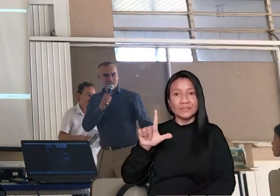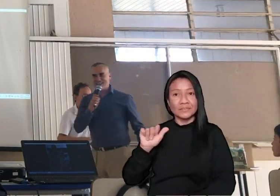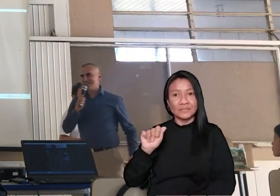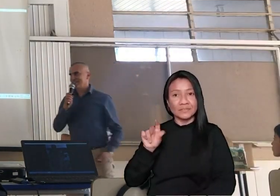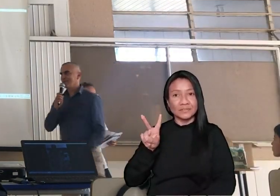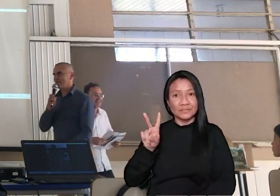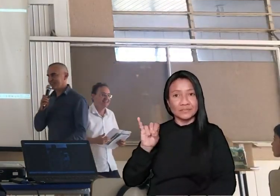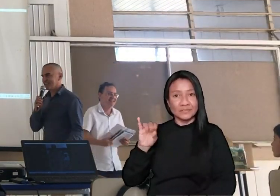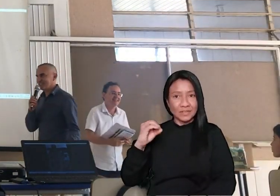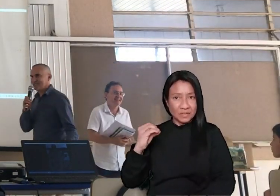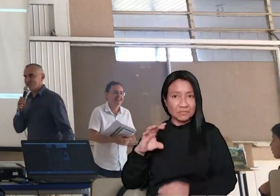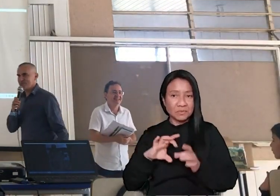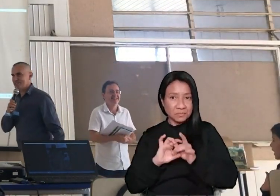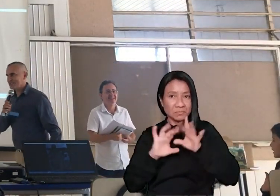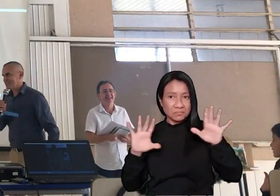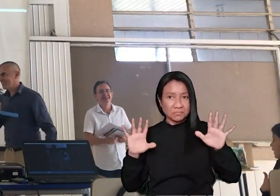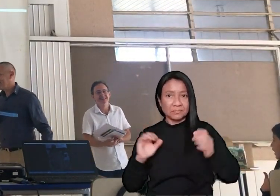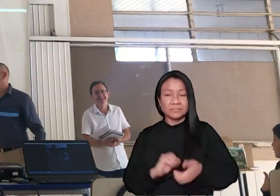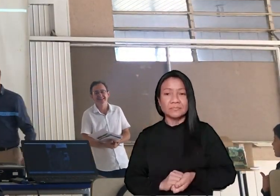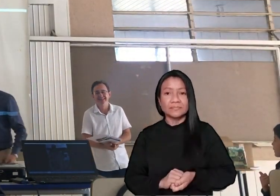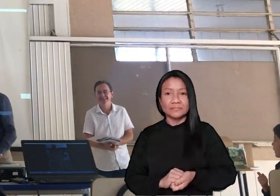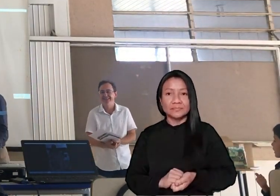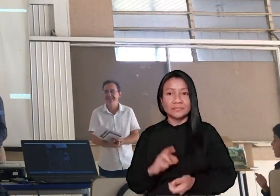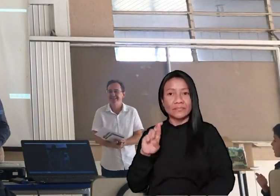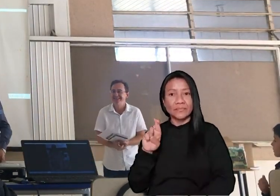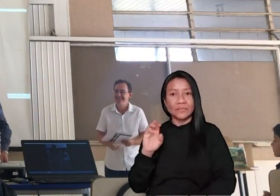Oi, boa tarde. Boa tarde a todos.